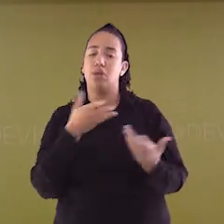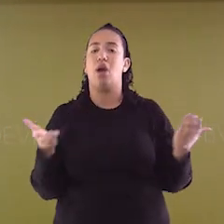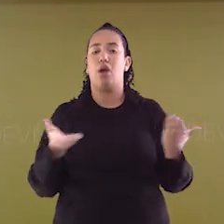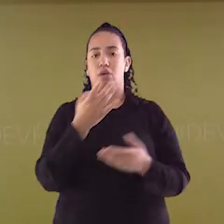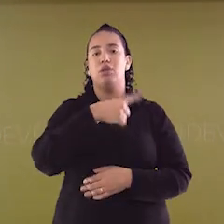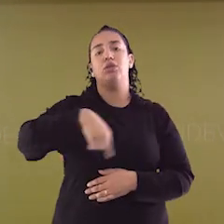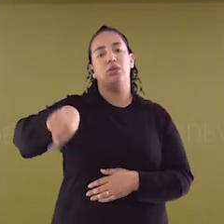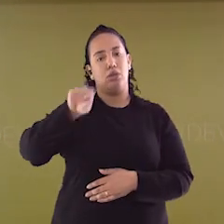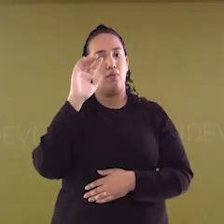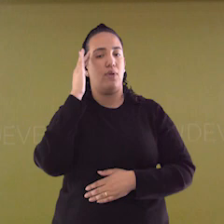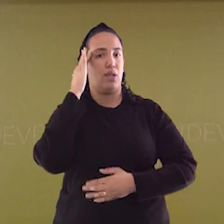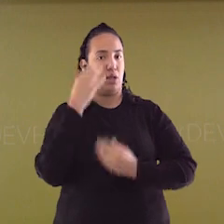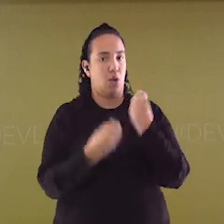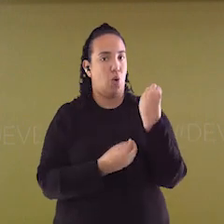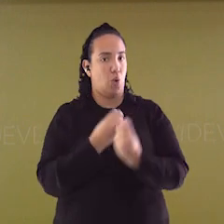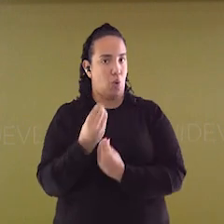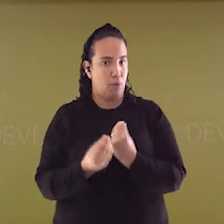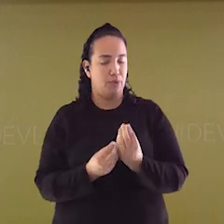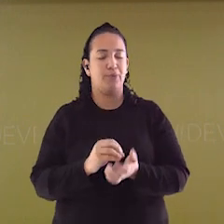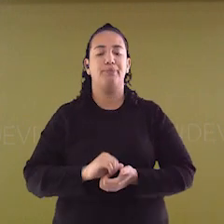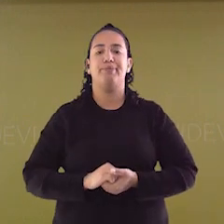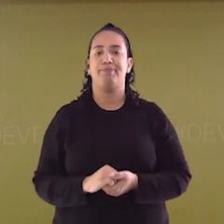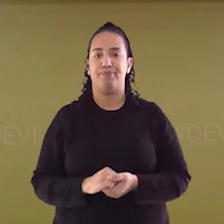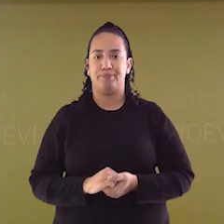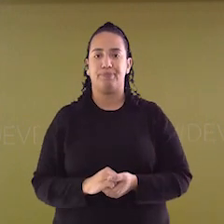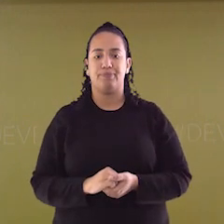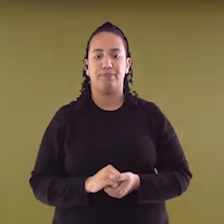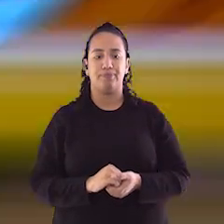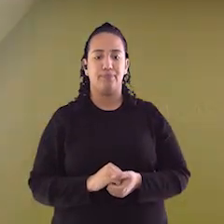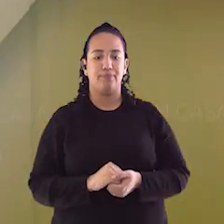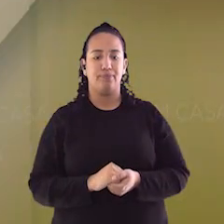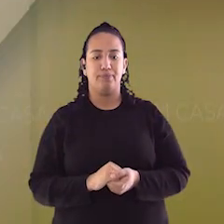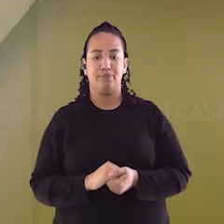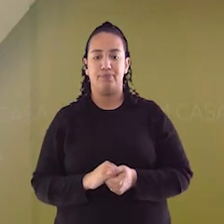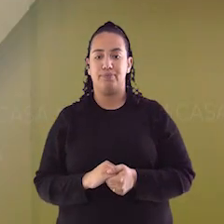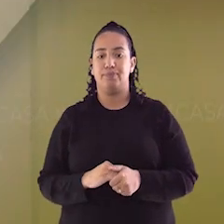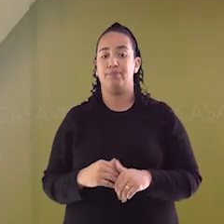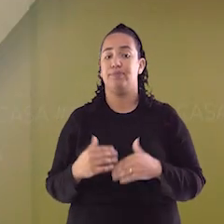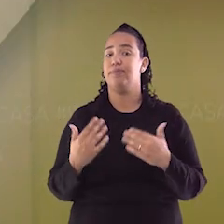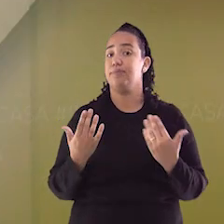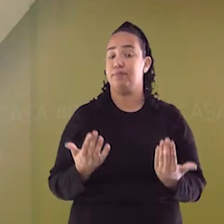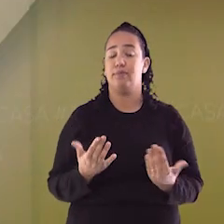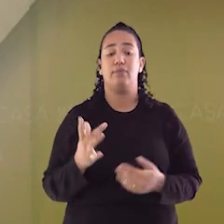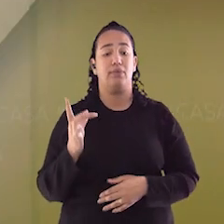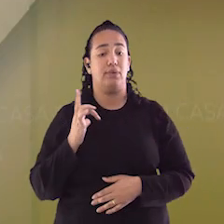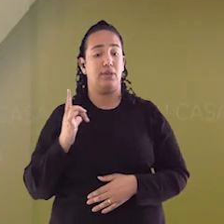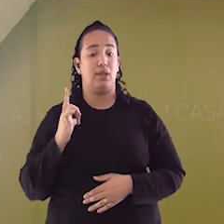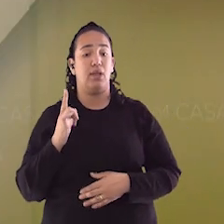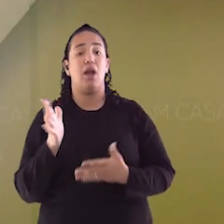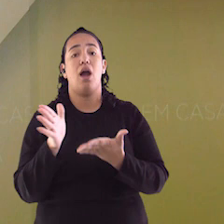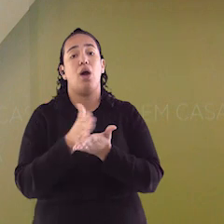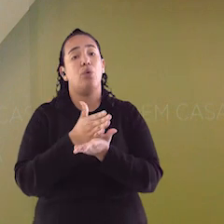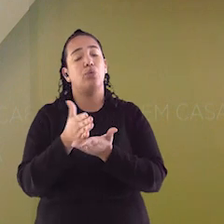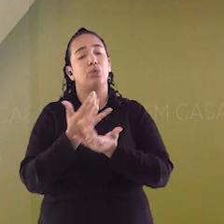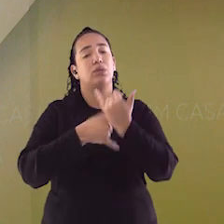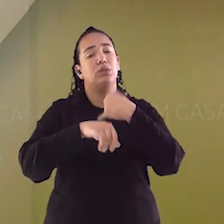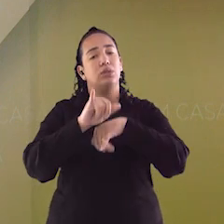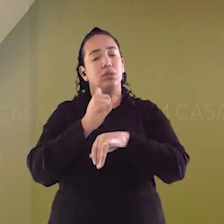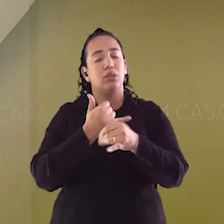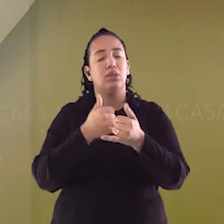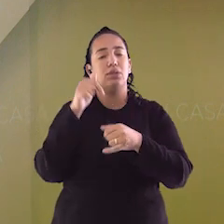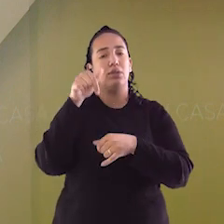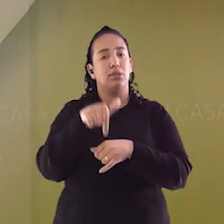Vamos então entender como ocorre esse fenômeno. Bom, é o encontro de alguns óxidos presentes